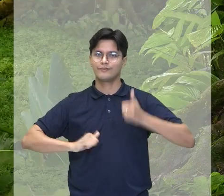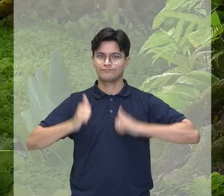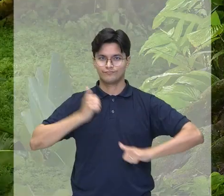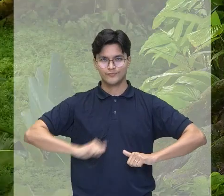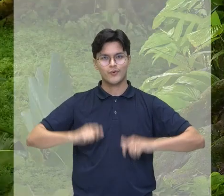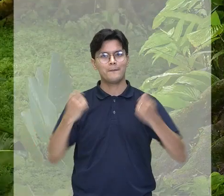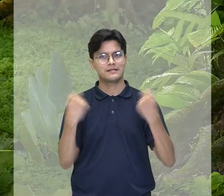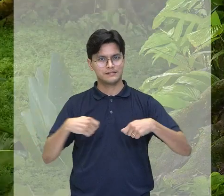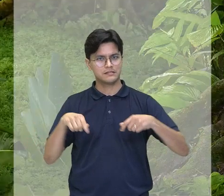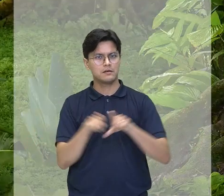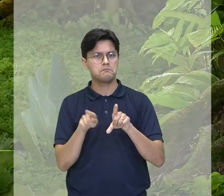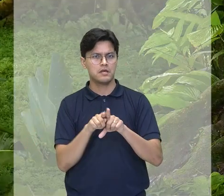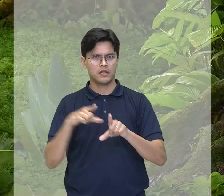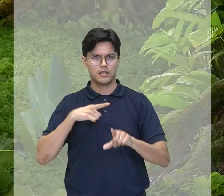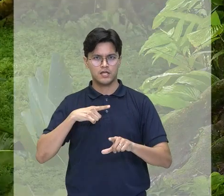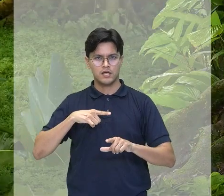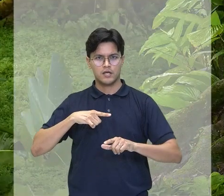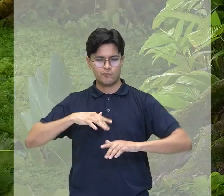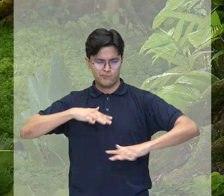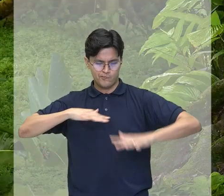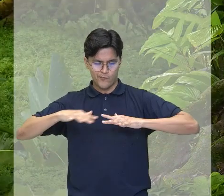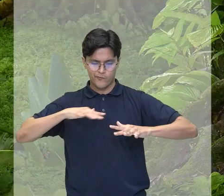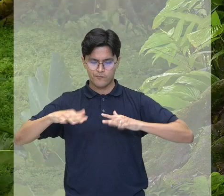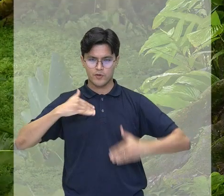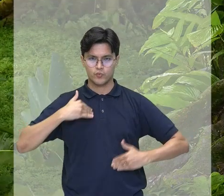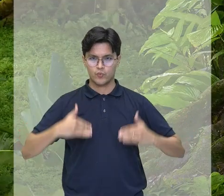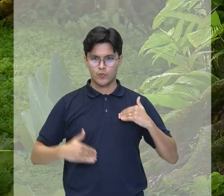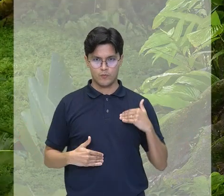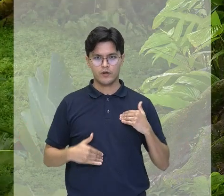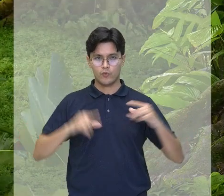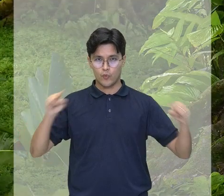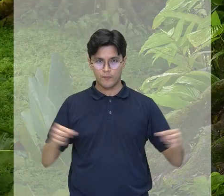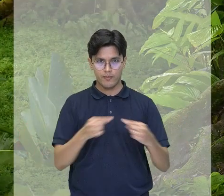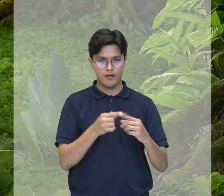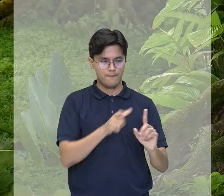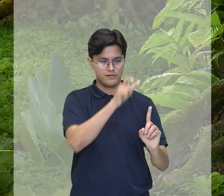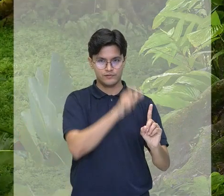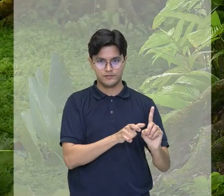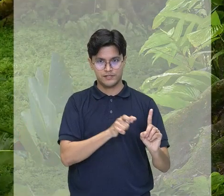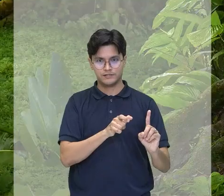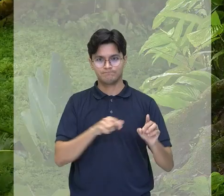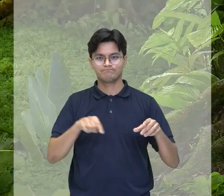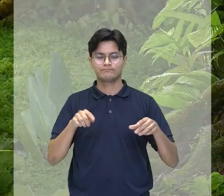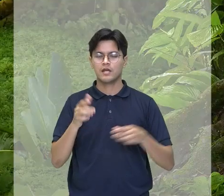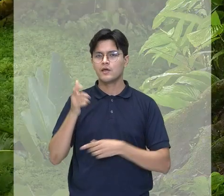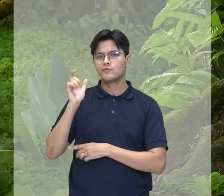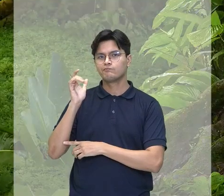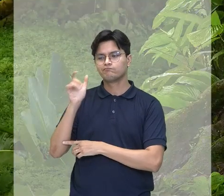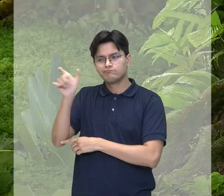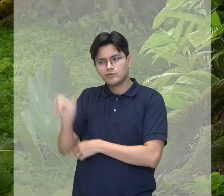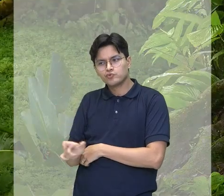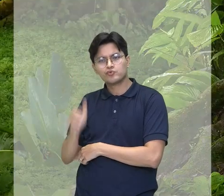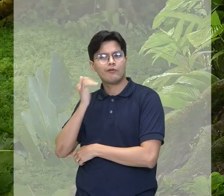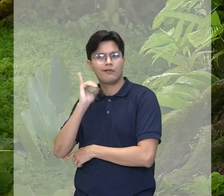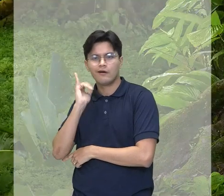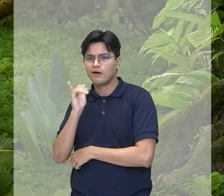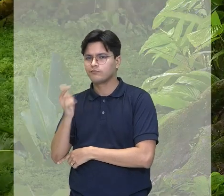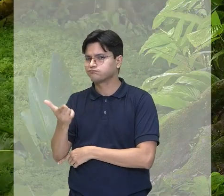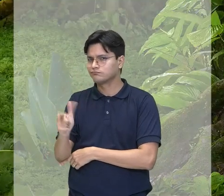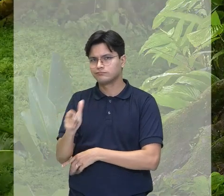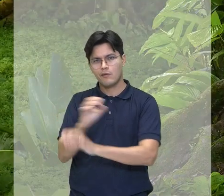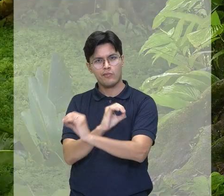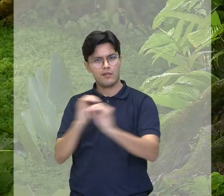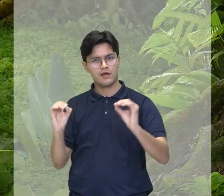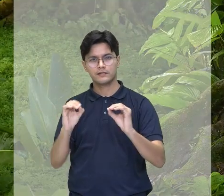corpo também, né? Uma linguagem corporal. E nós temos a ausência de narrador aí no que nós apresentamos, tá bom?